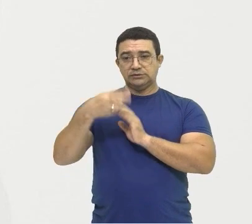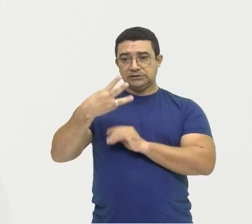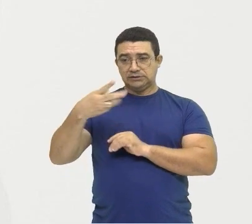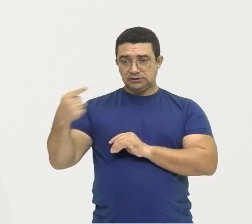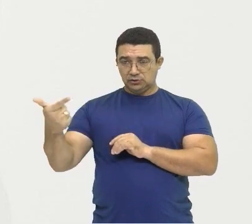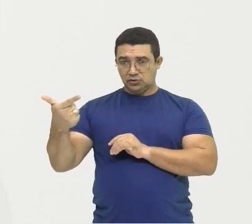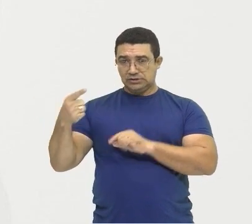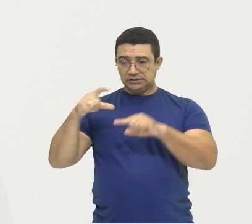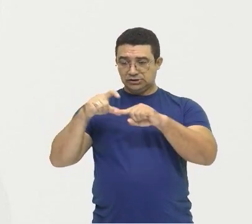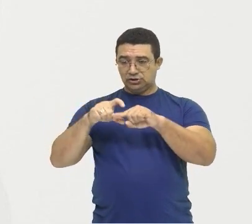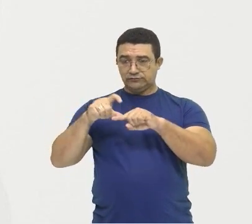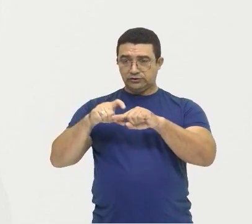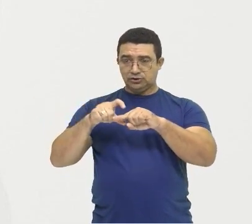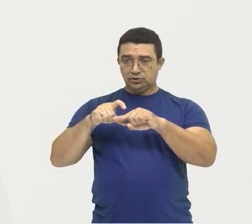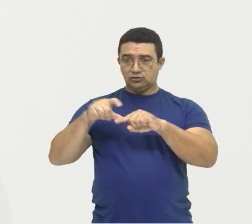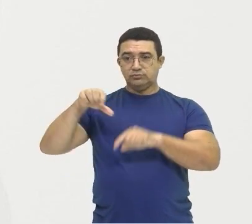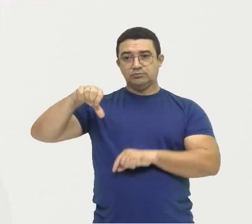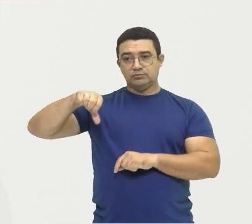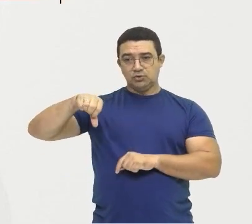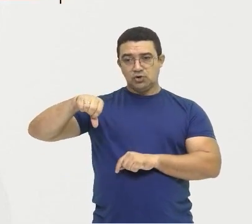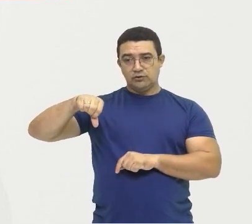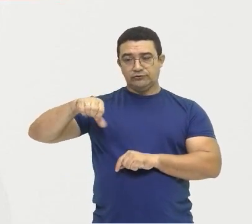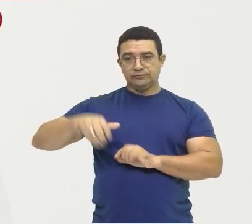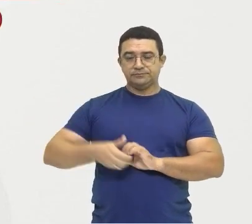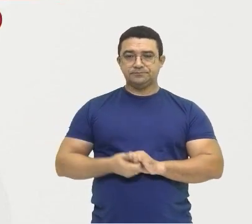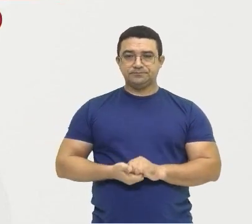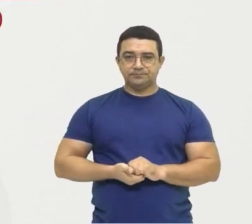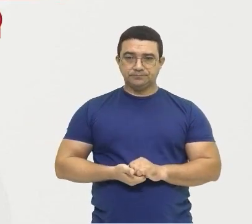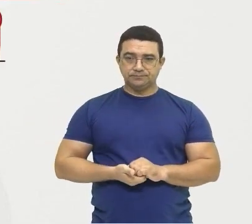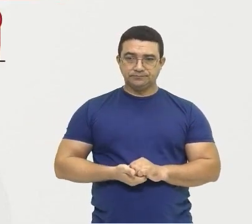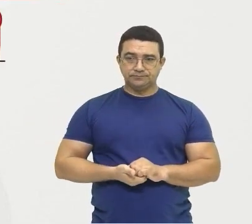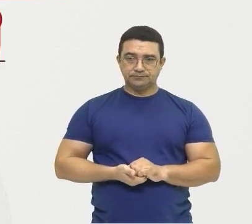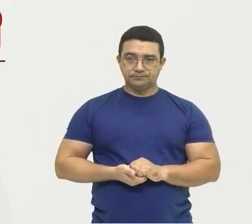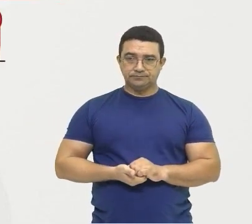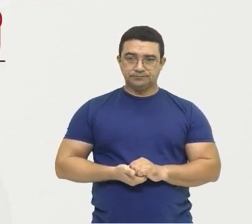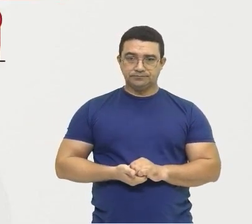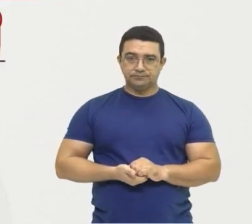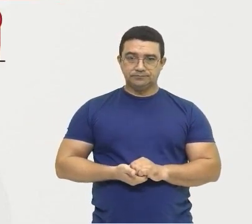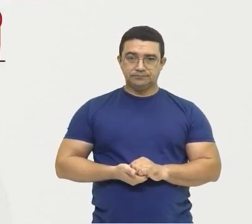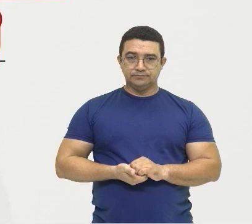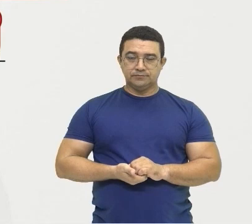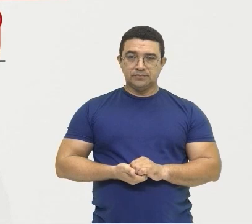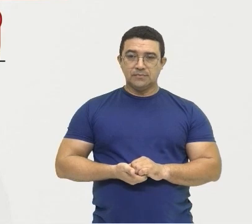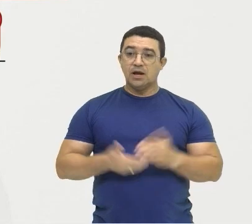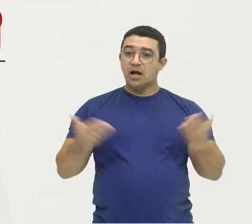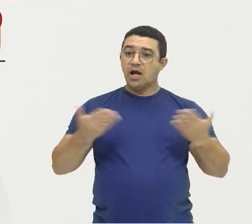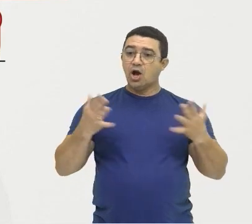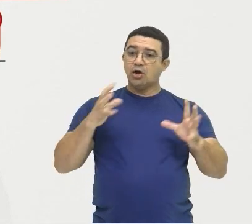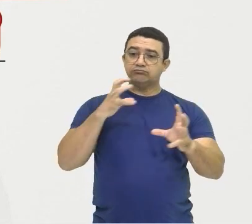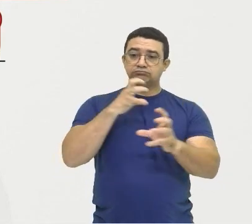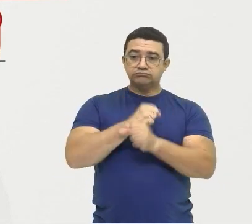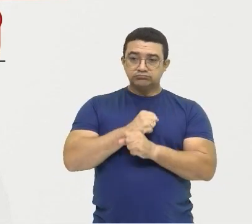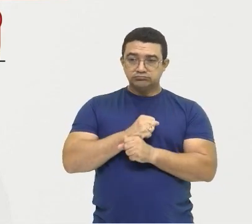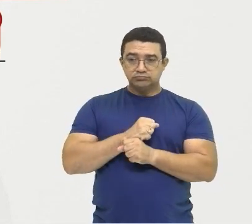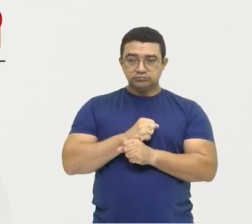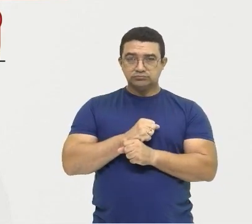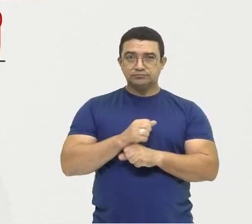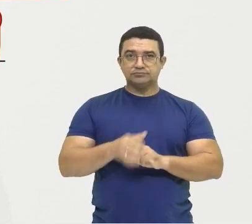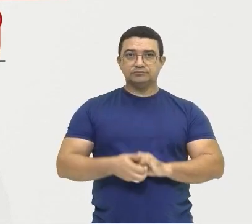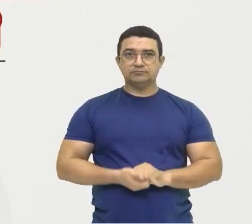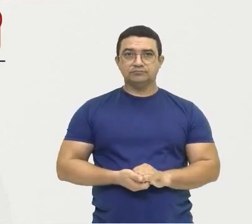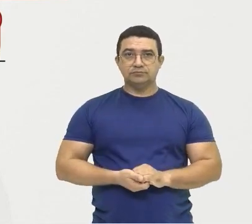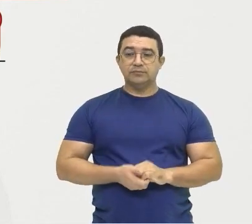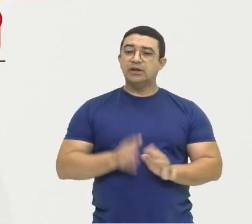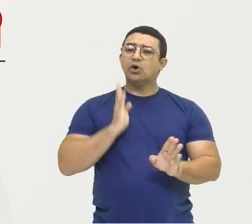menos 32 sobre 9. Vai ficar desse jeito. E aí a gente vai resolver essa expressão aí